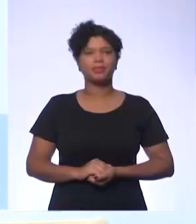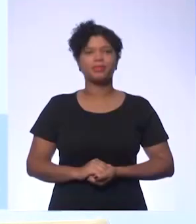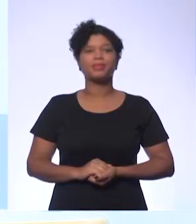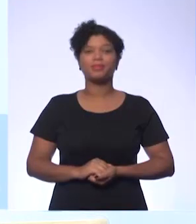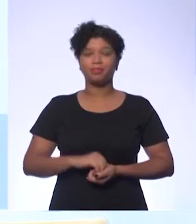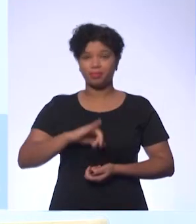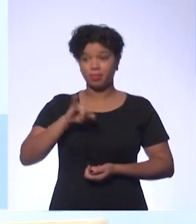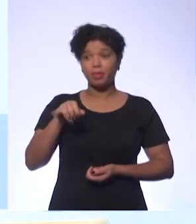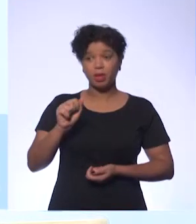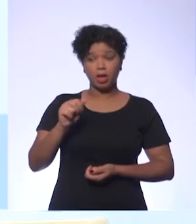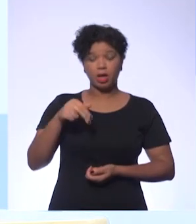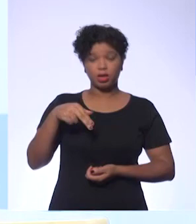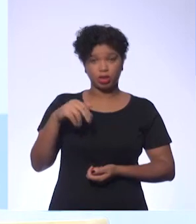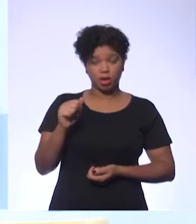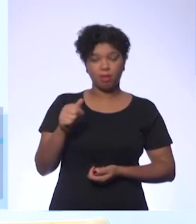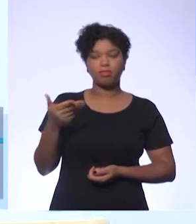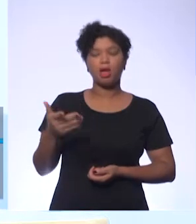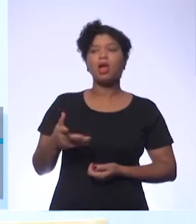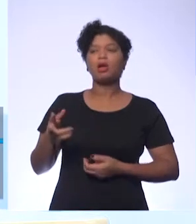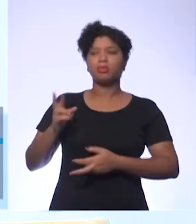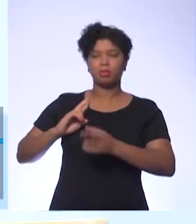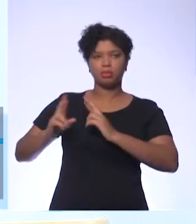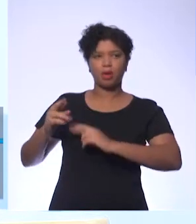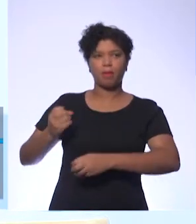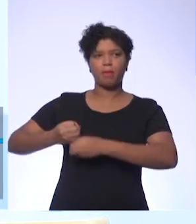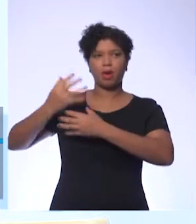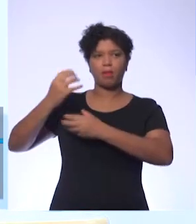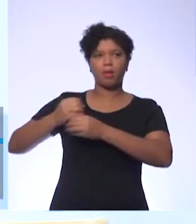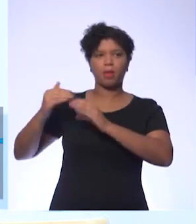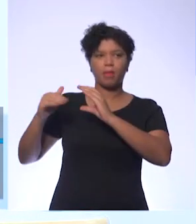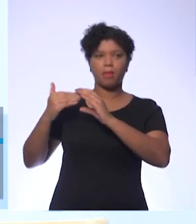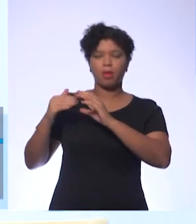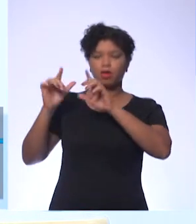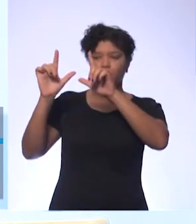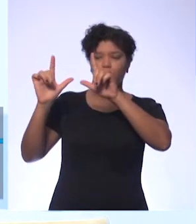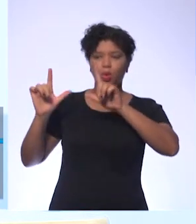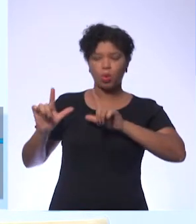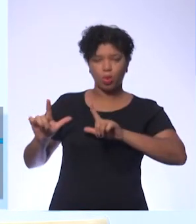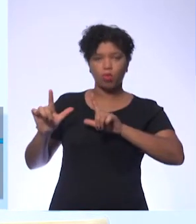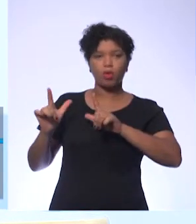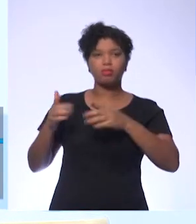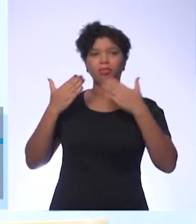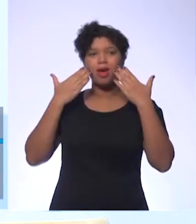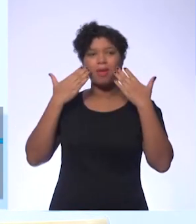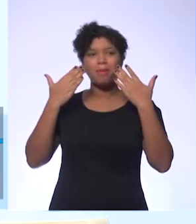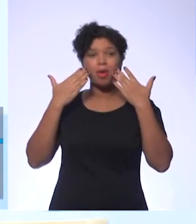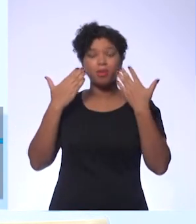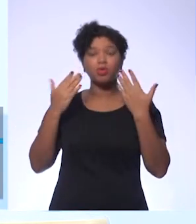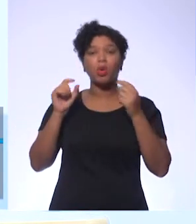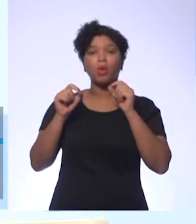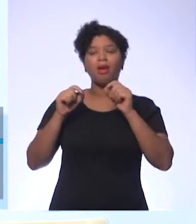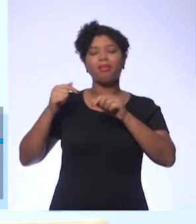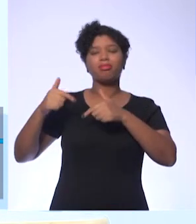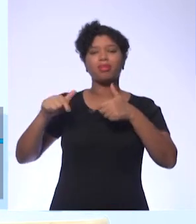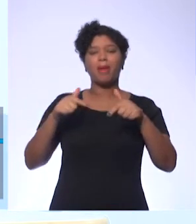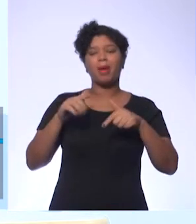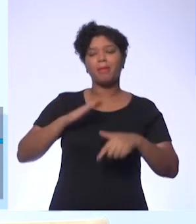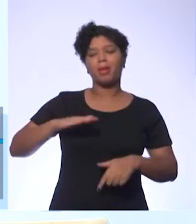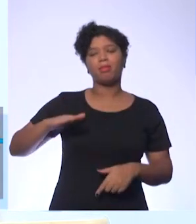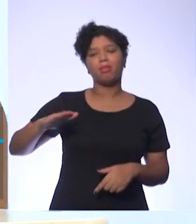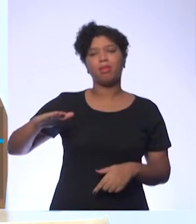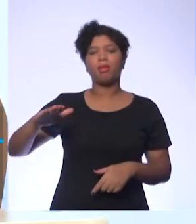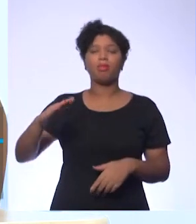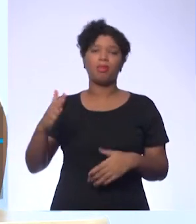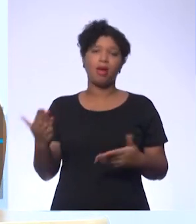Jana, pelos comentários aqui, né, essas duas fotos, elas demonstram a situação de trabalho infantil. Né?